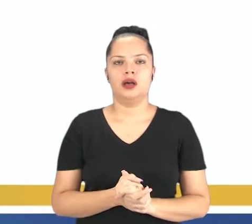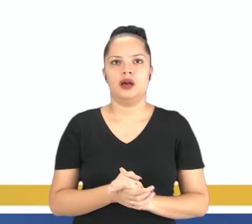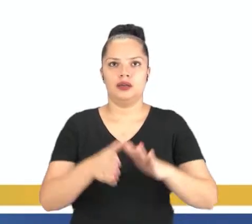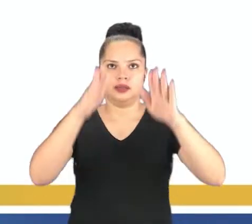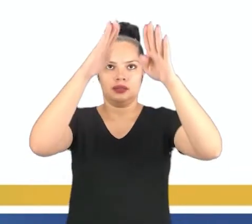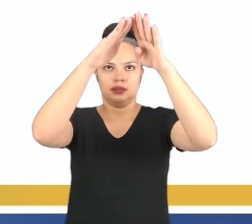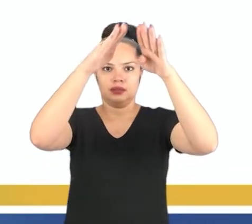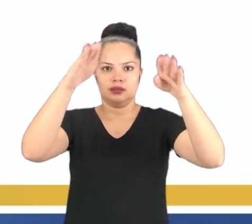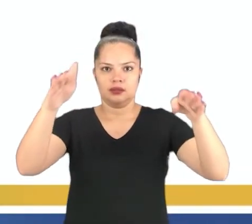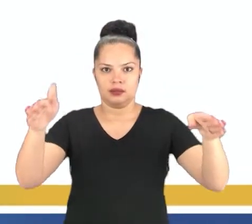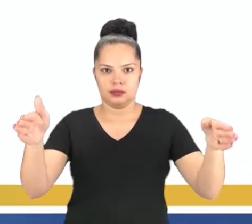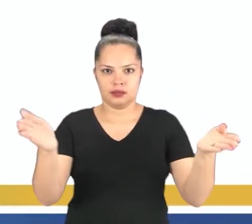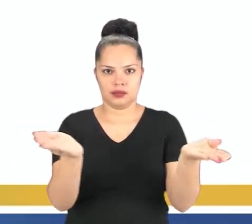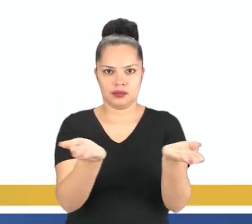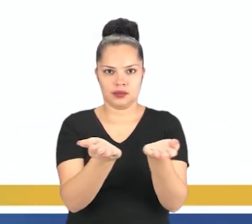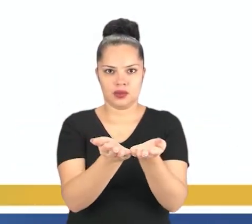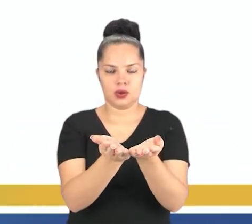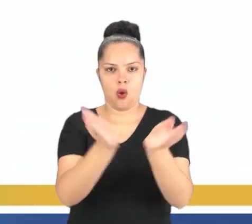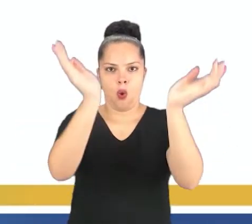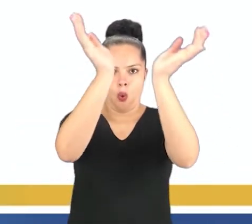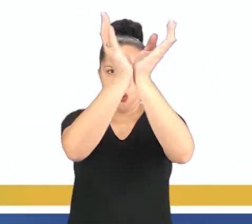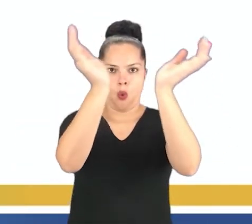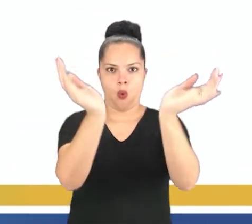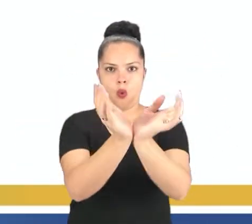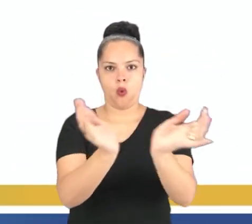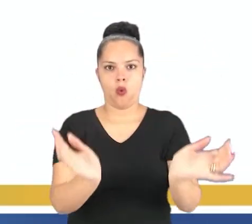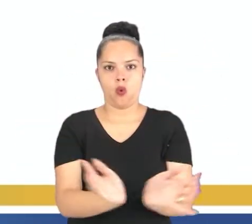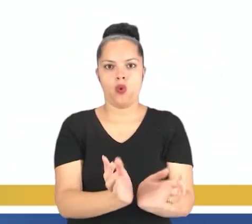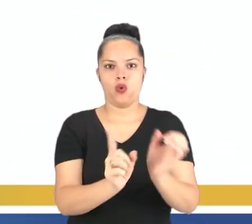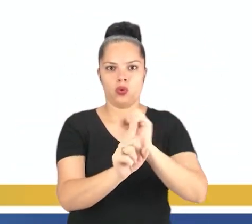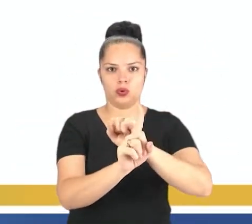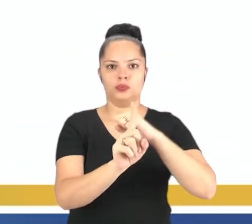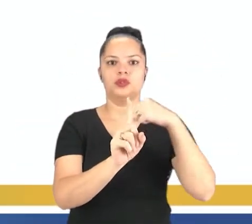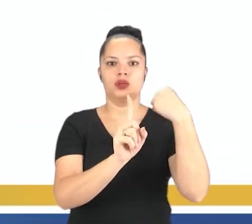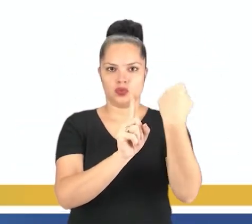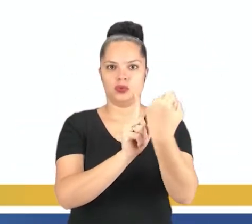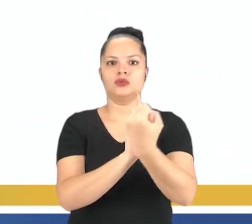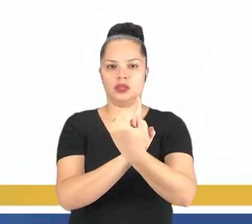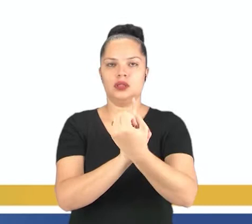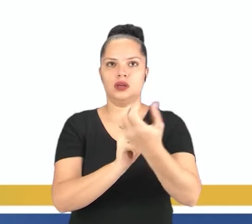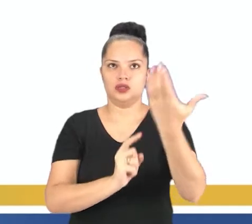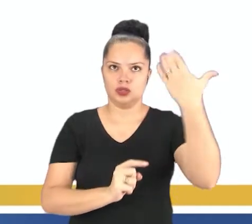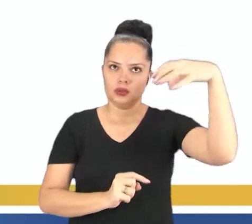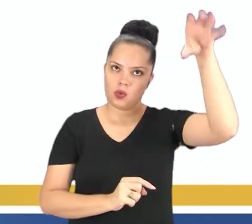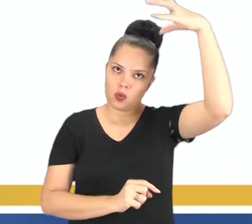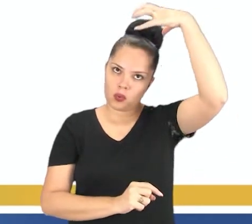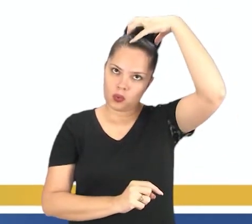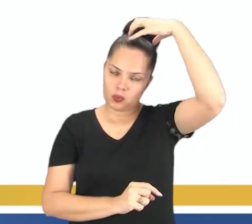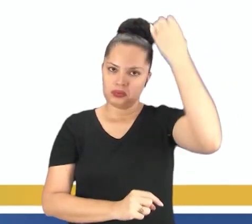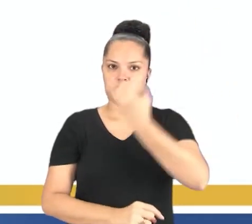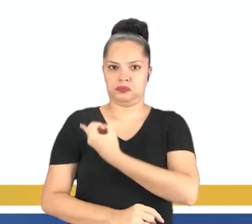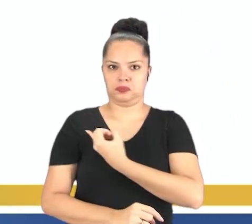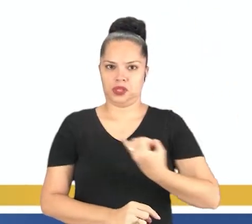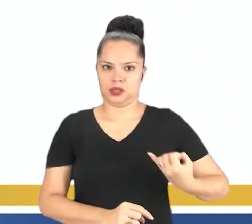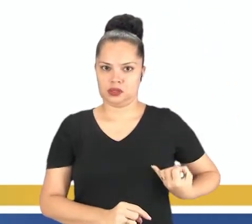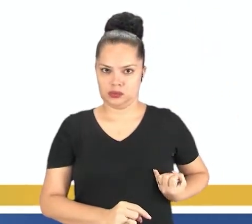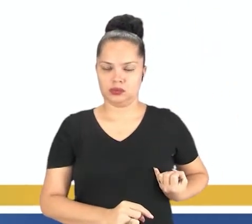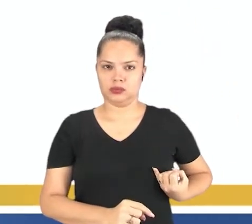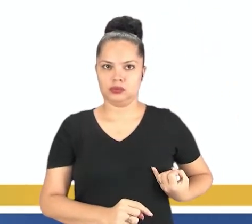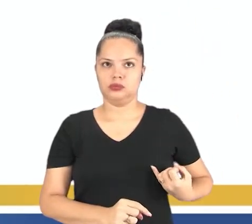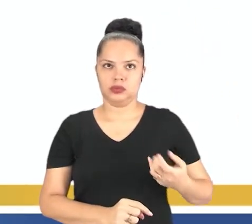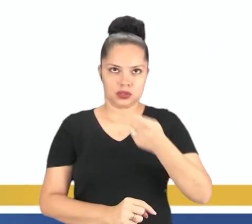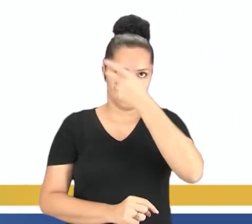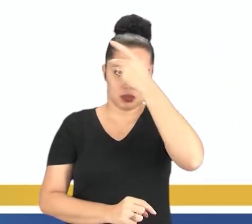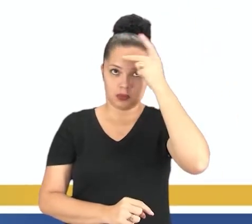aqui vamos ter uma pirâmide social astecas aonde começa de cima para baixo almoçou Imperador e sacerdotes que eram nobres